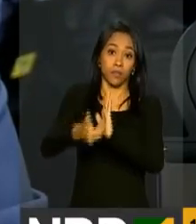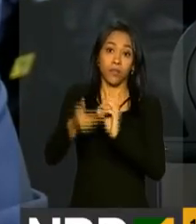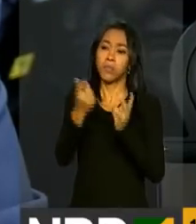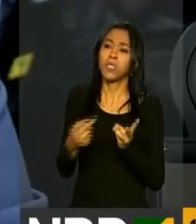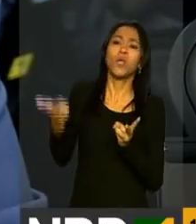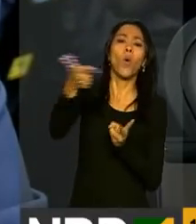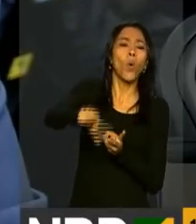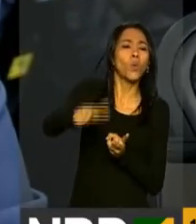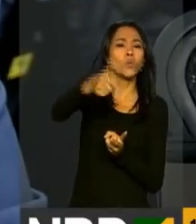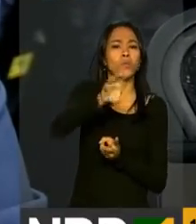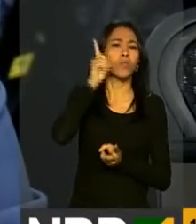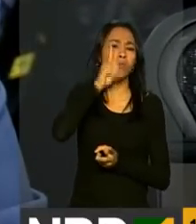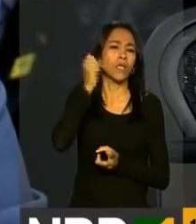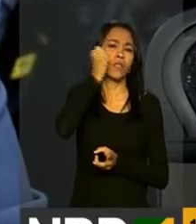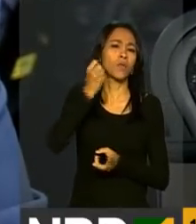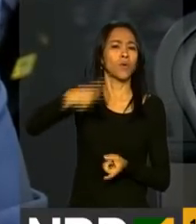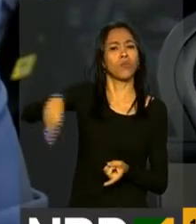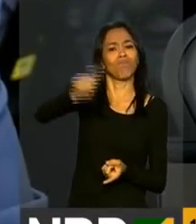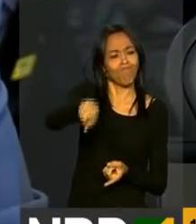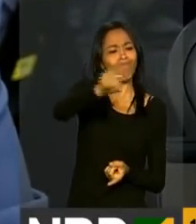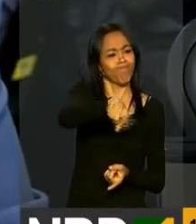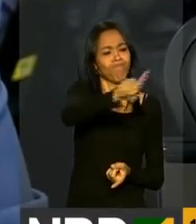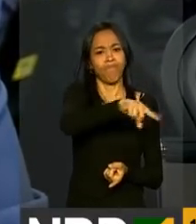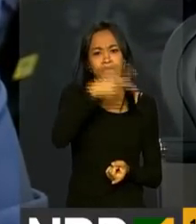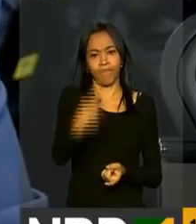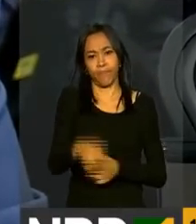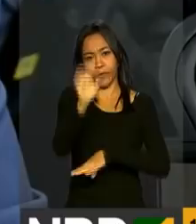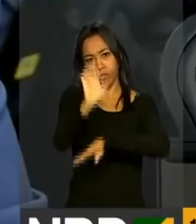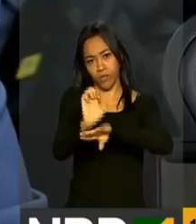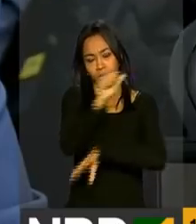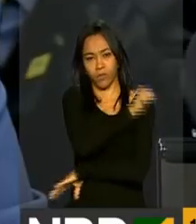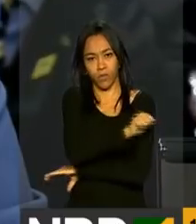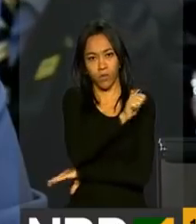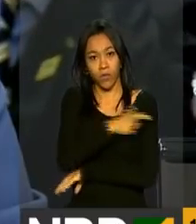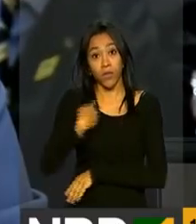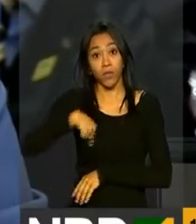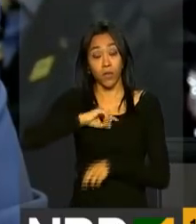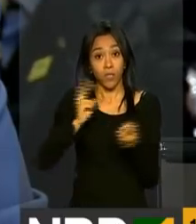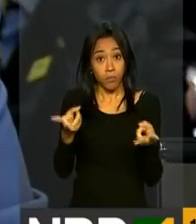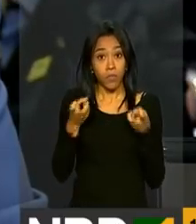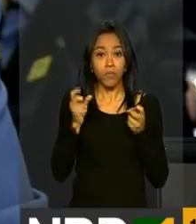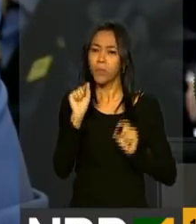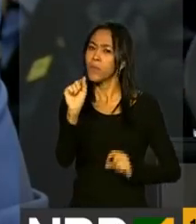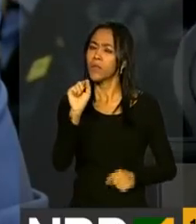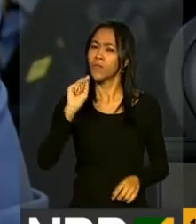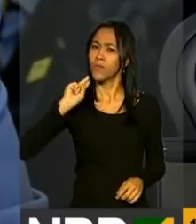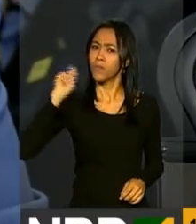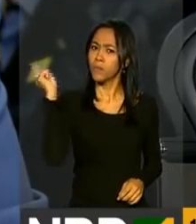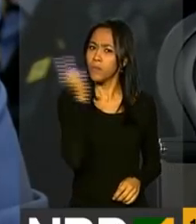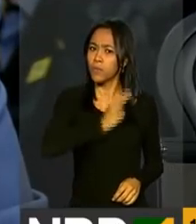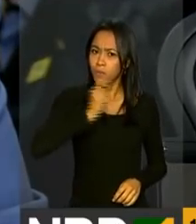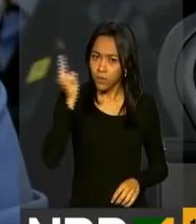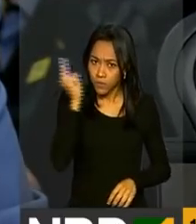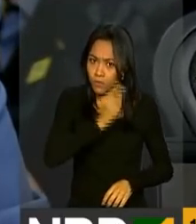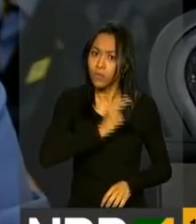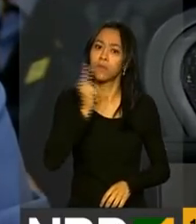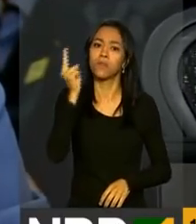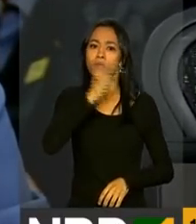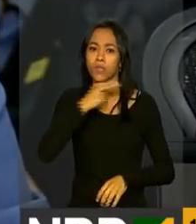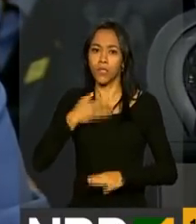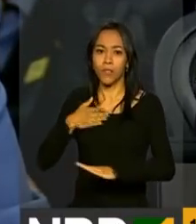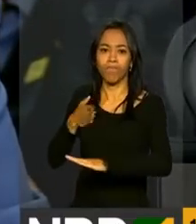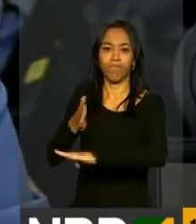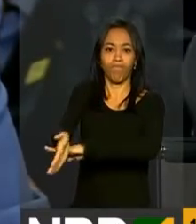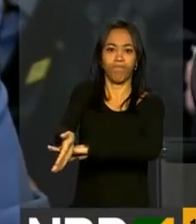deputados senadores aqui deputados do rio de janeiro e verificamos a urgência digamos assim desta intervenção